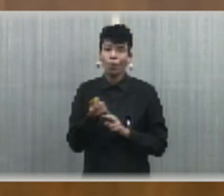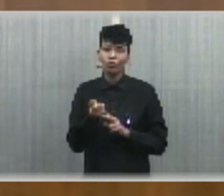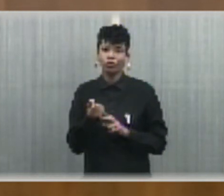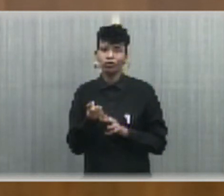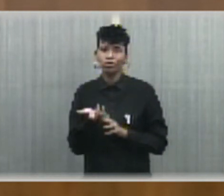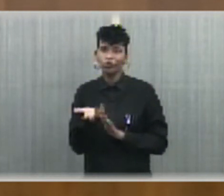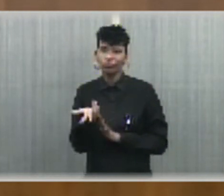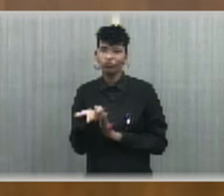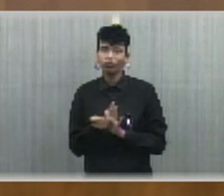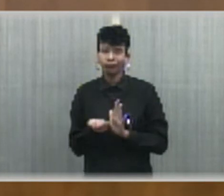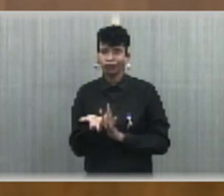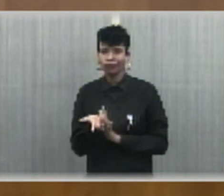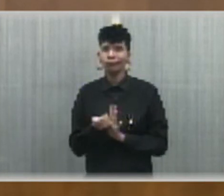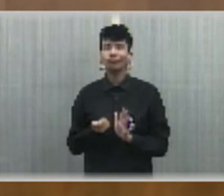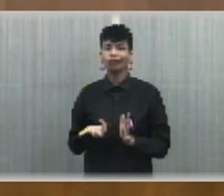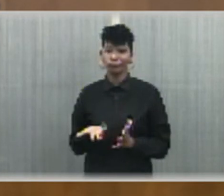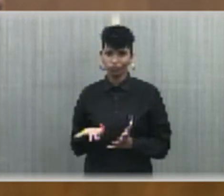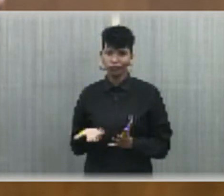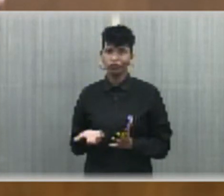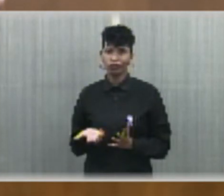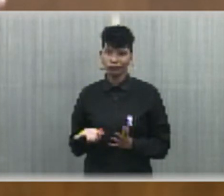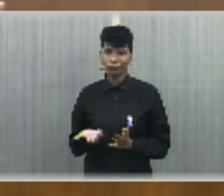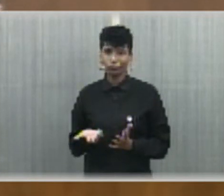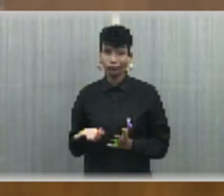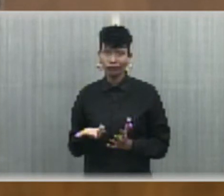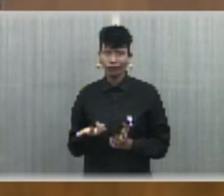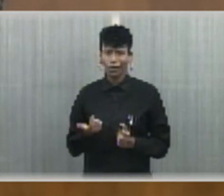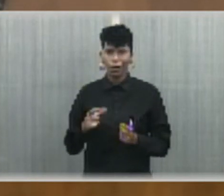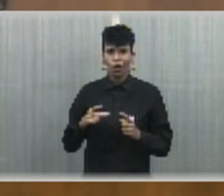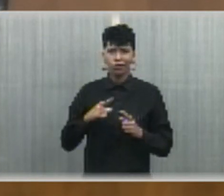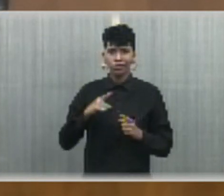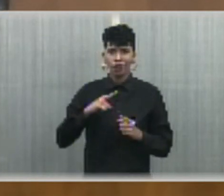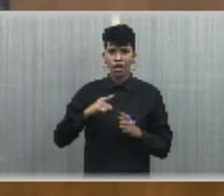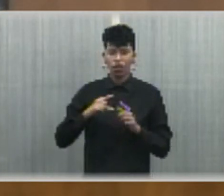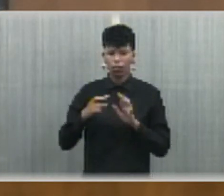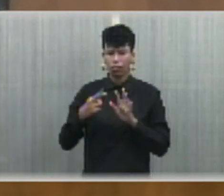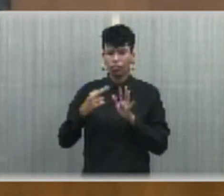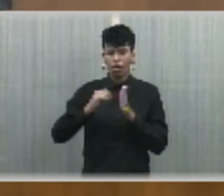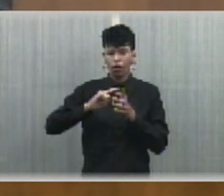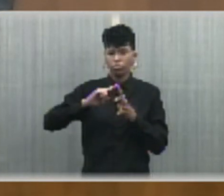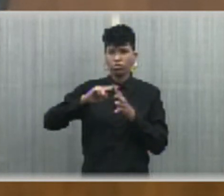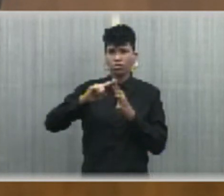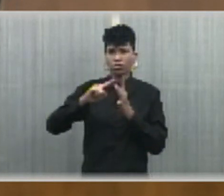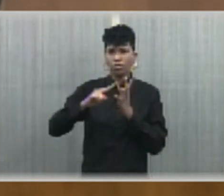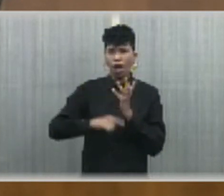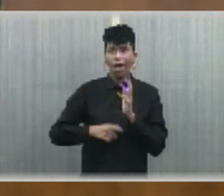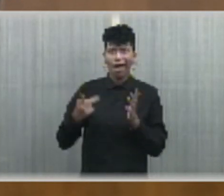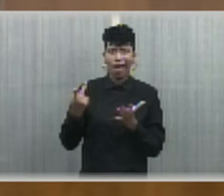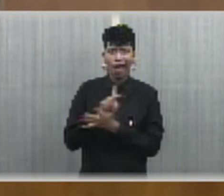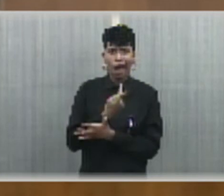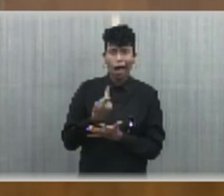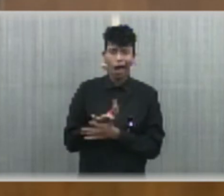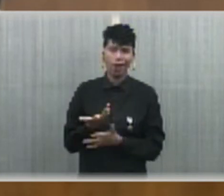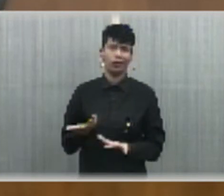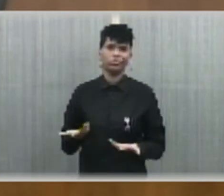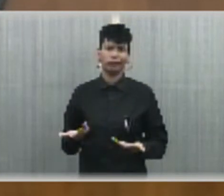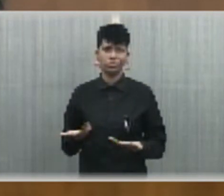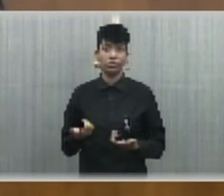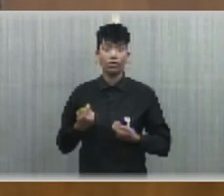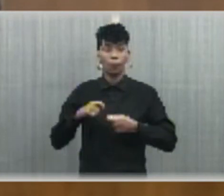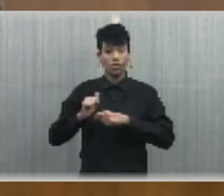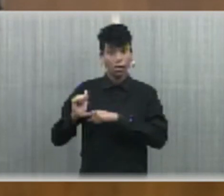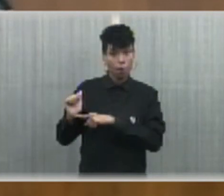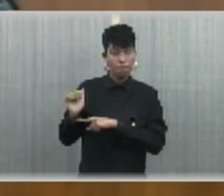programa ceifado de irregularidades gravíssimas. Então, stop, pé